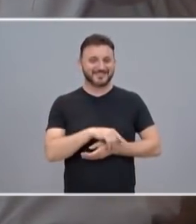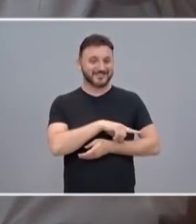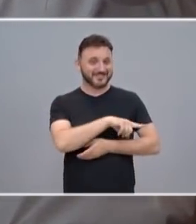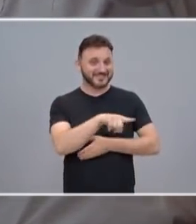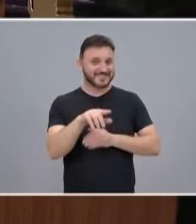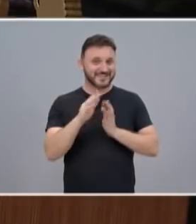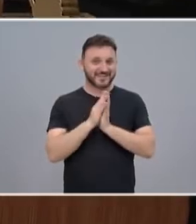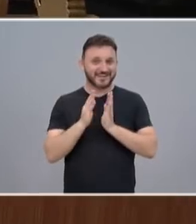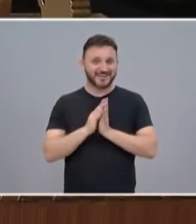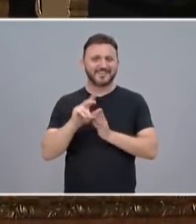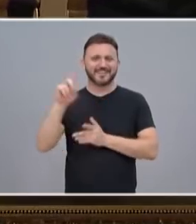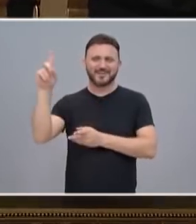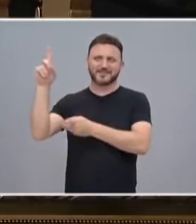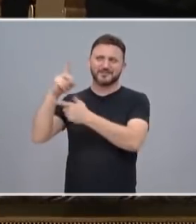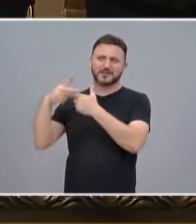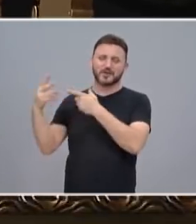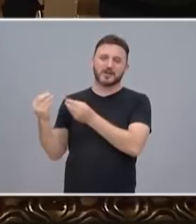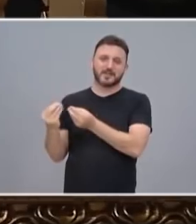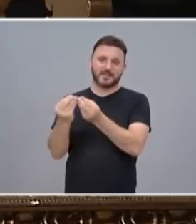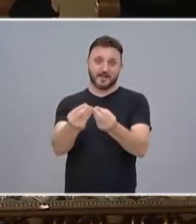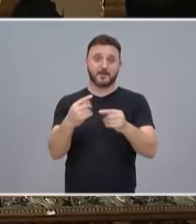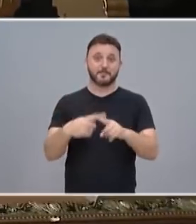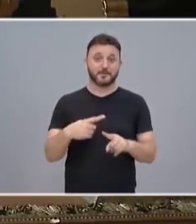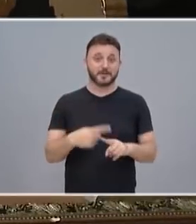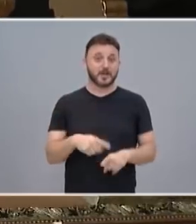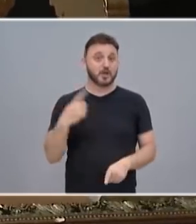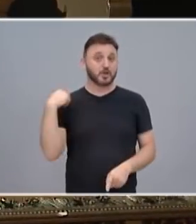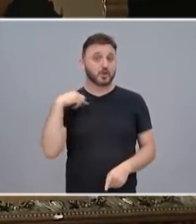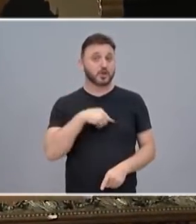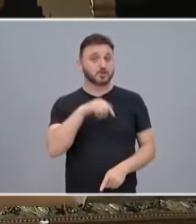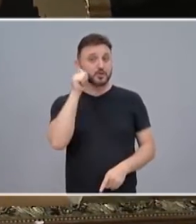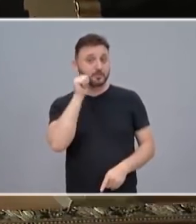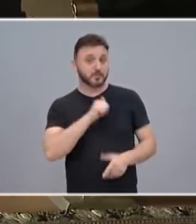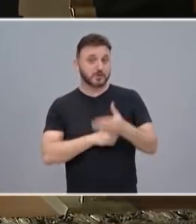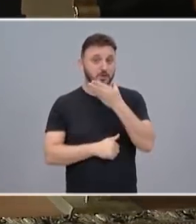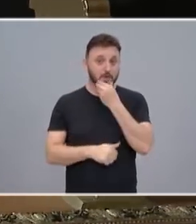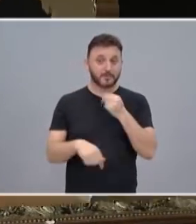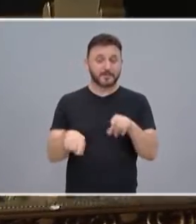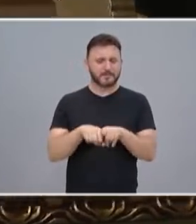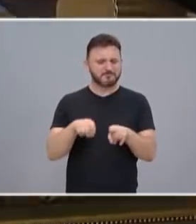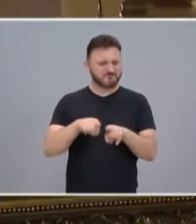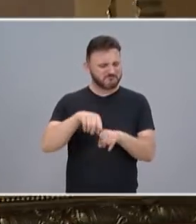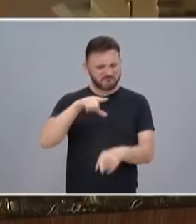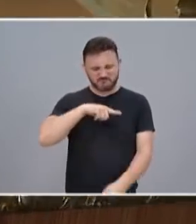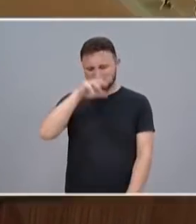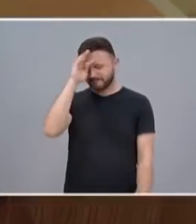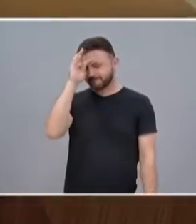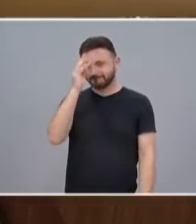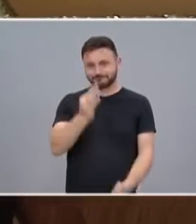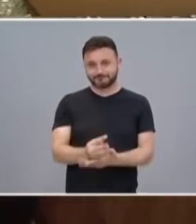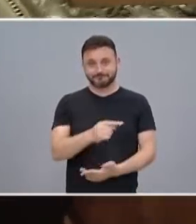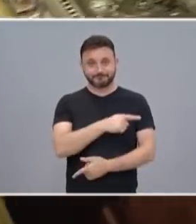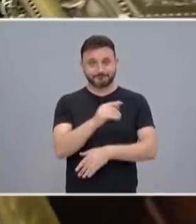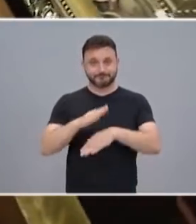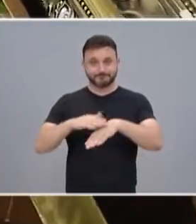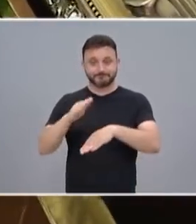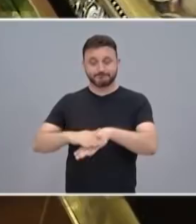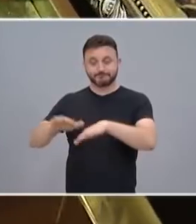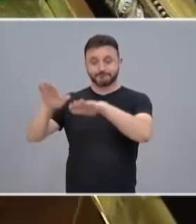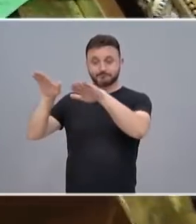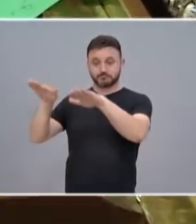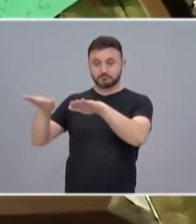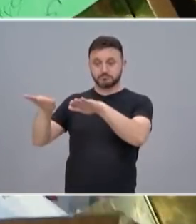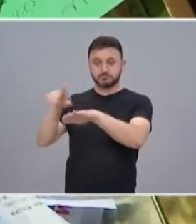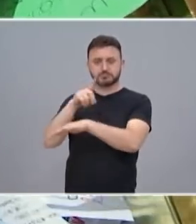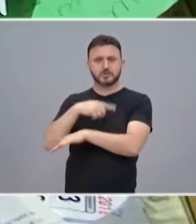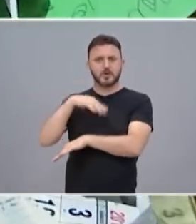Já alcançou a vitória, porque nós somos homens e mulheres de fé. Eu quero que você estenda as suas mãos. Eu fico imaginando